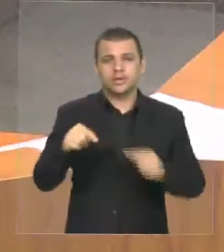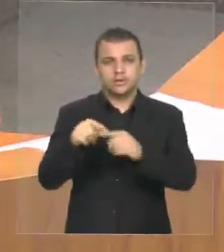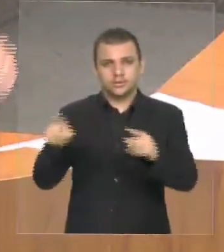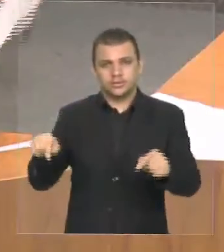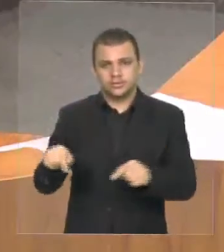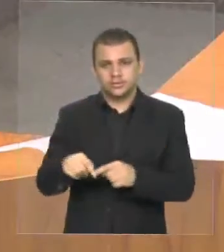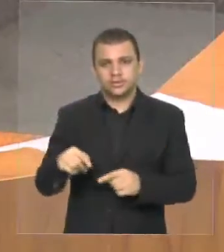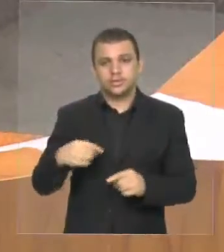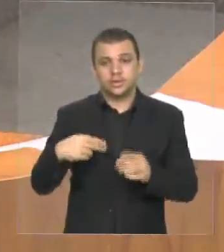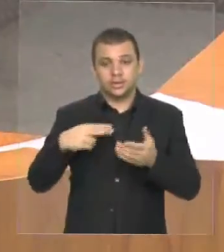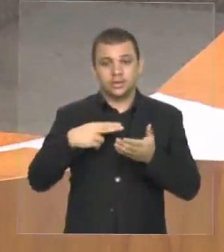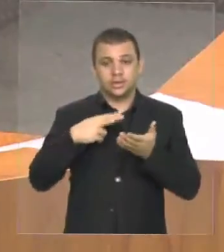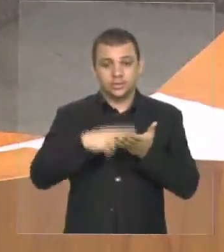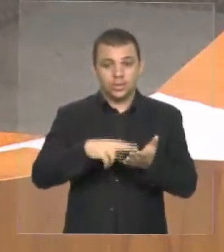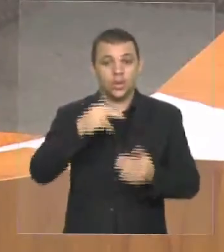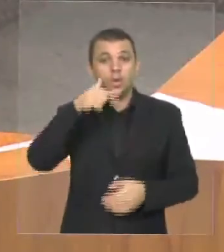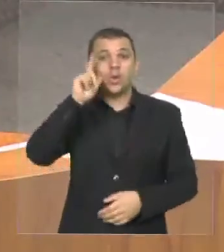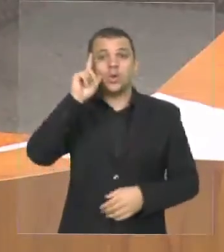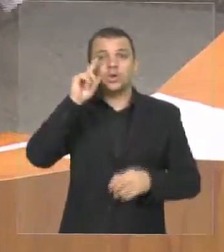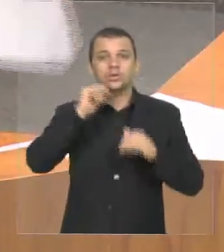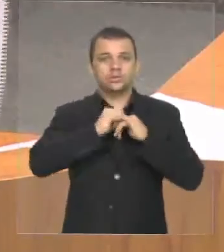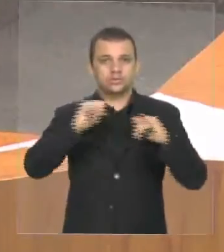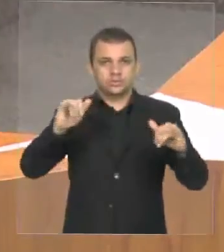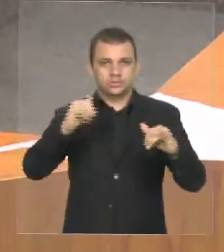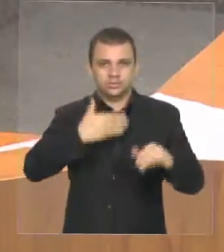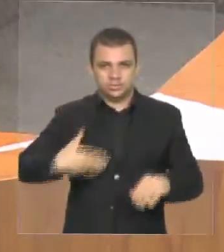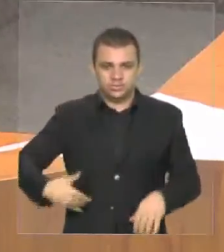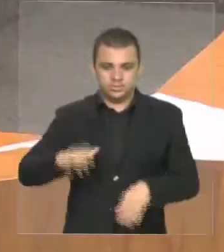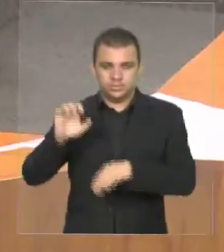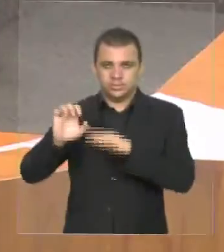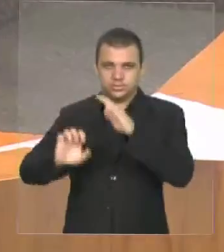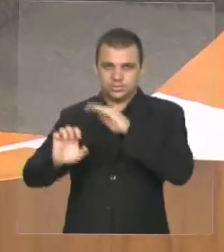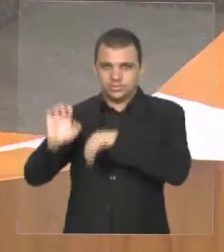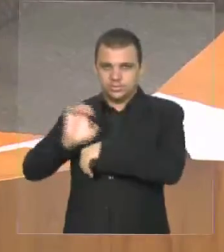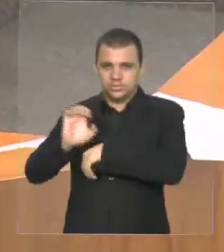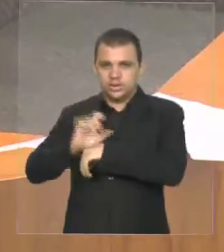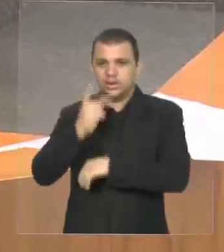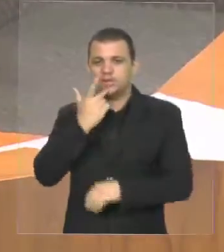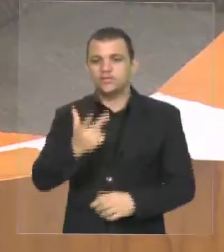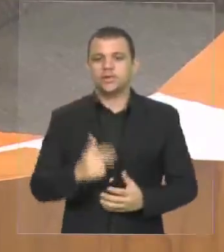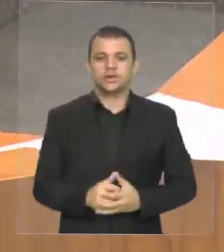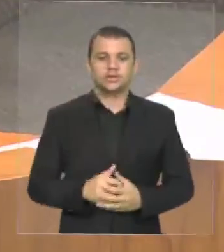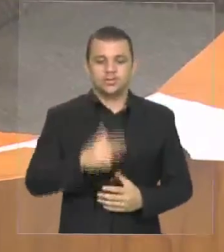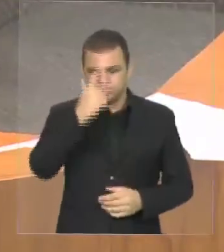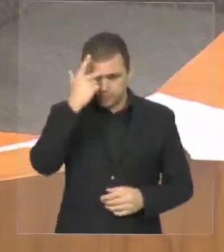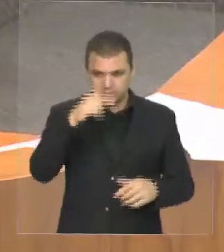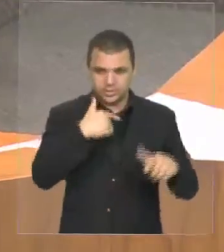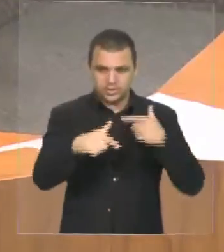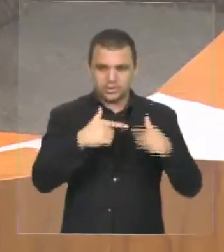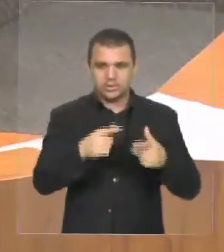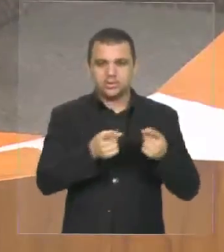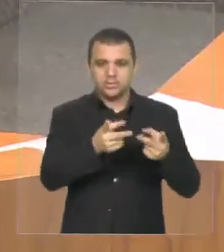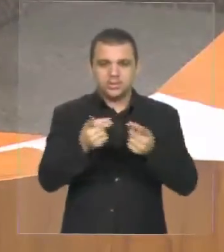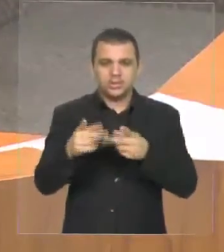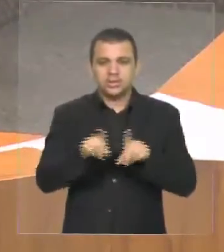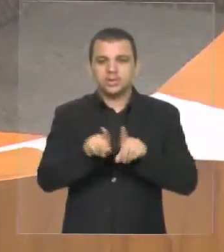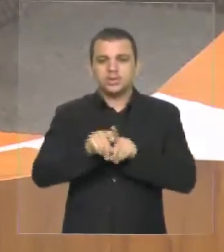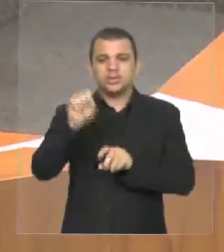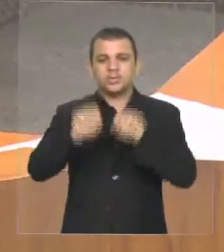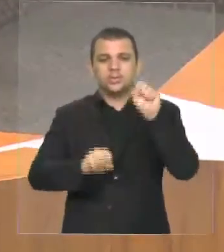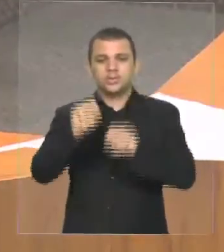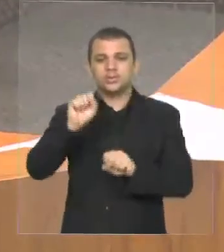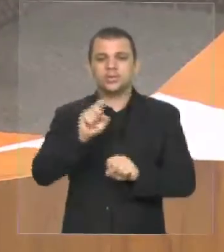nota que foi divulgada ontem pelo governo do Estado, deputado Max Barros, os setores com atividades comerciais e industriais